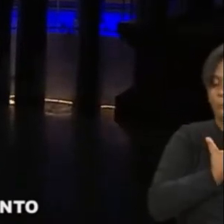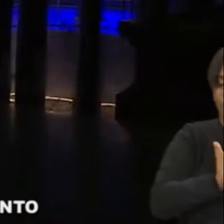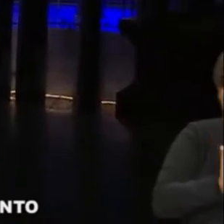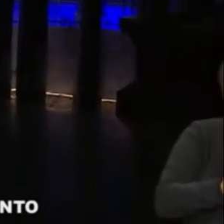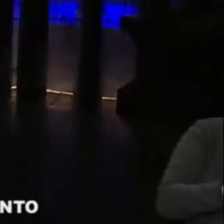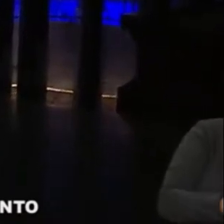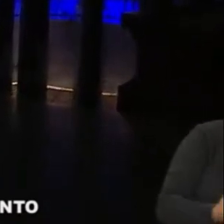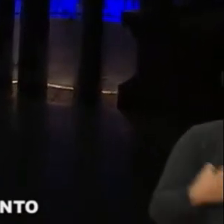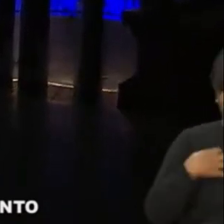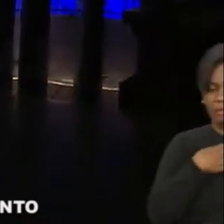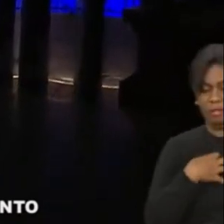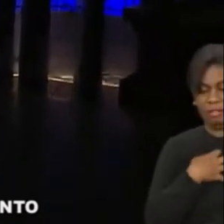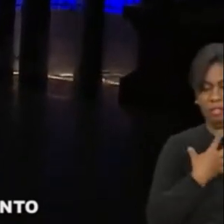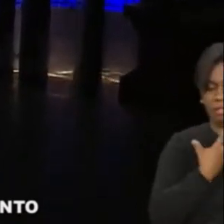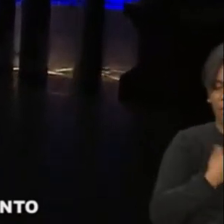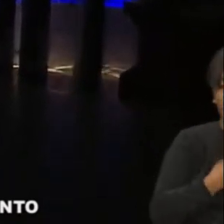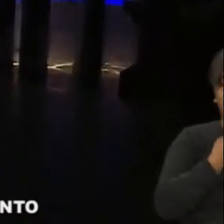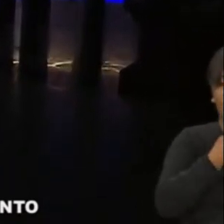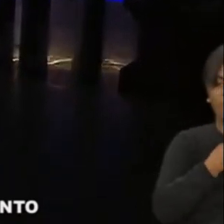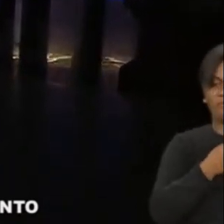Aleluia, aleluia, aleluia.